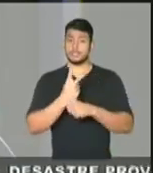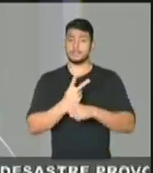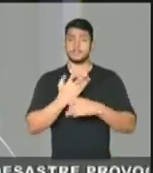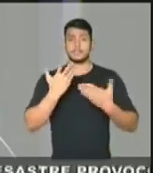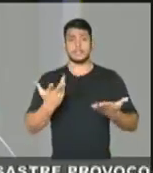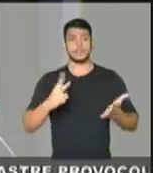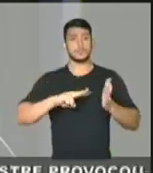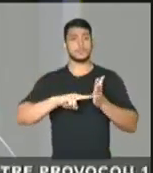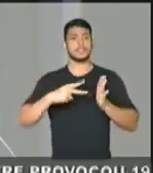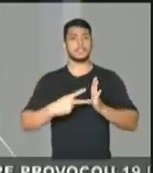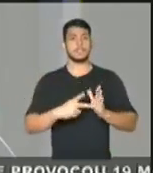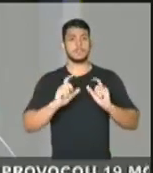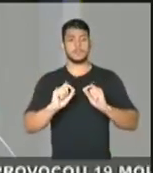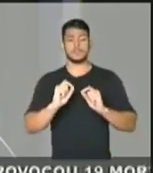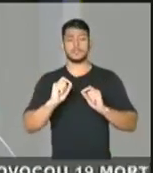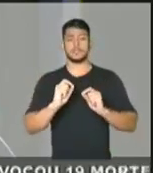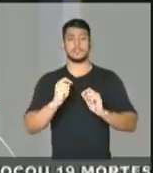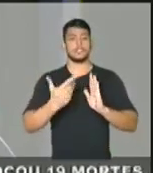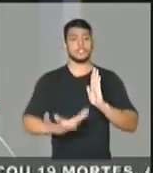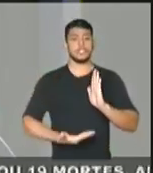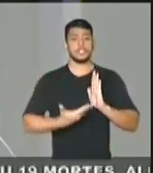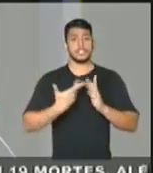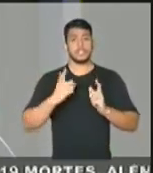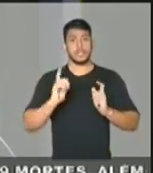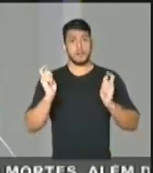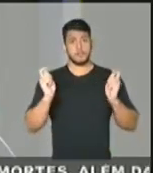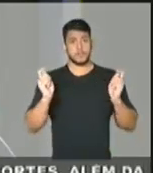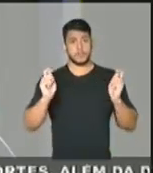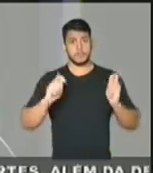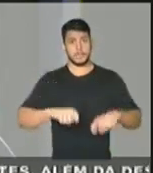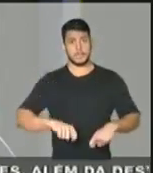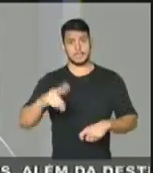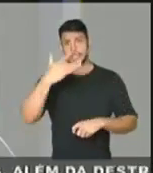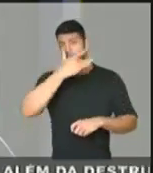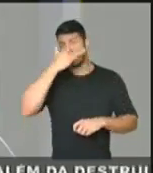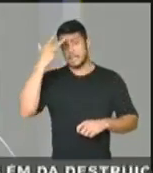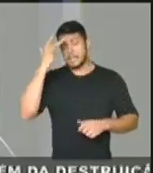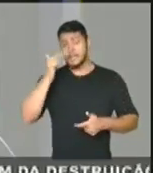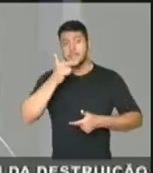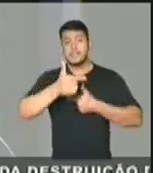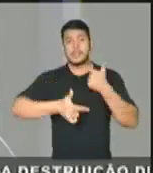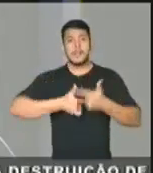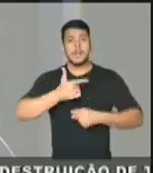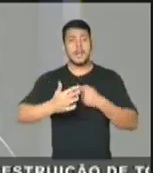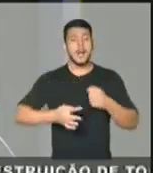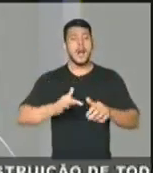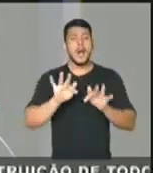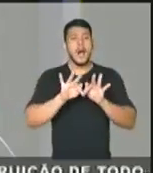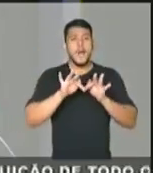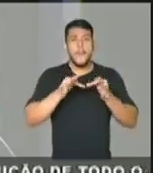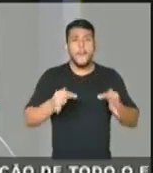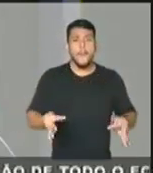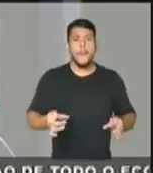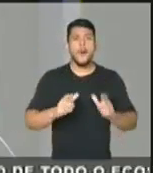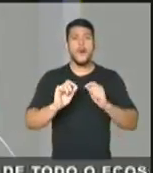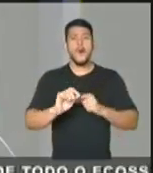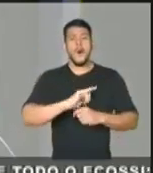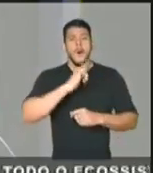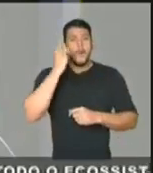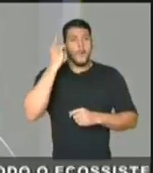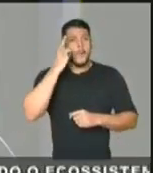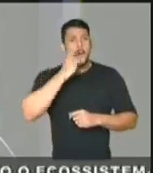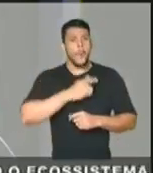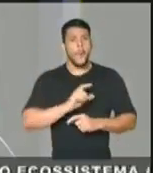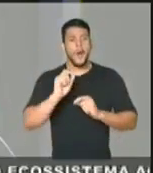significa retirar a possibilidade dos trabalhadores mais sofridos do Brasil de